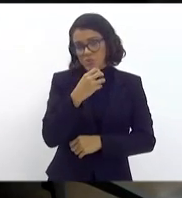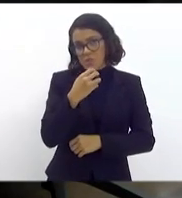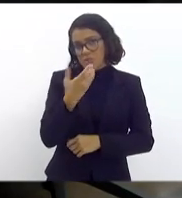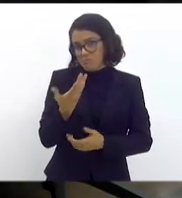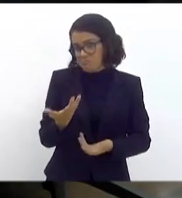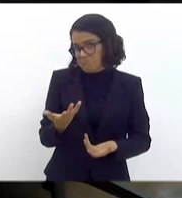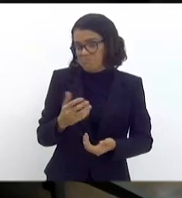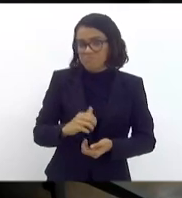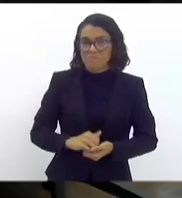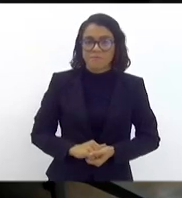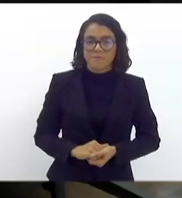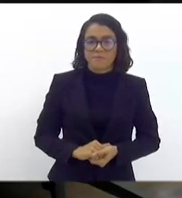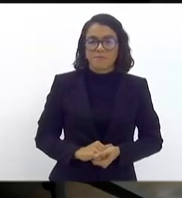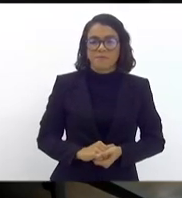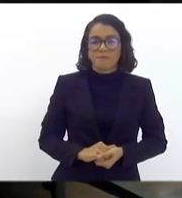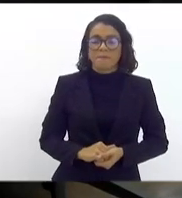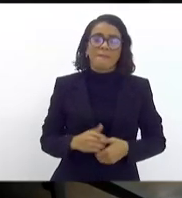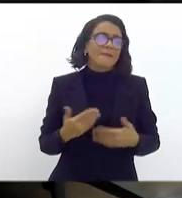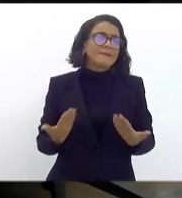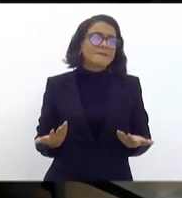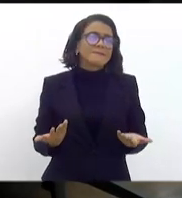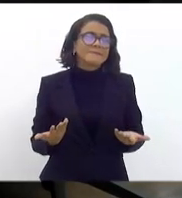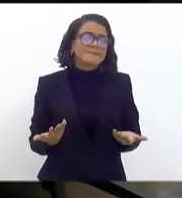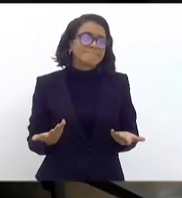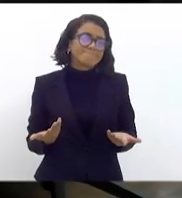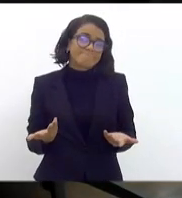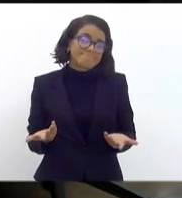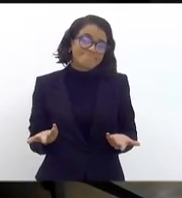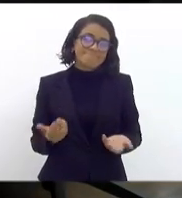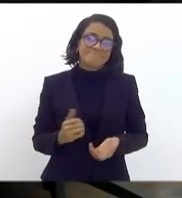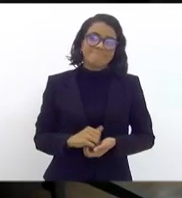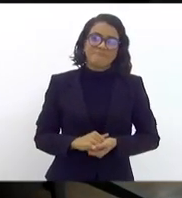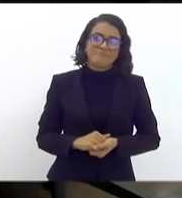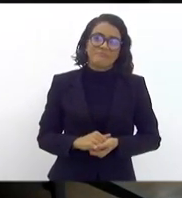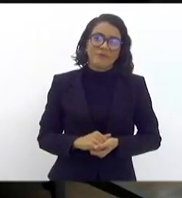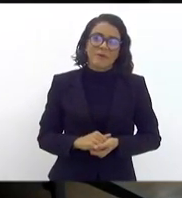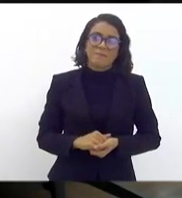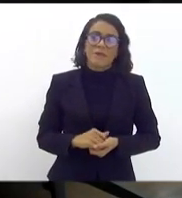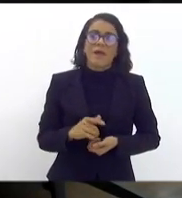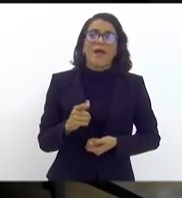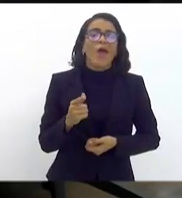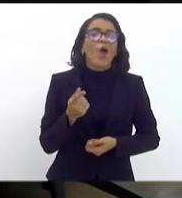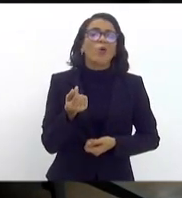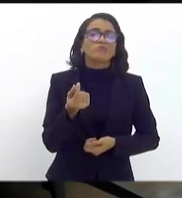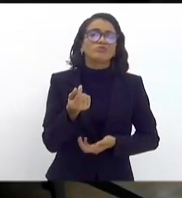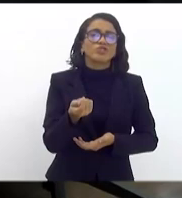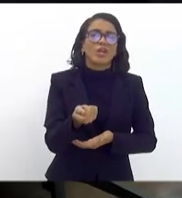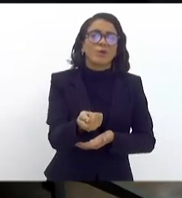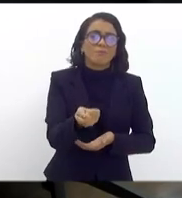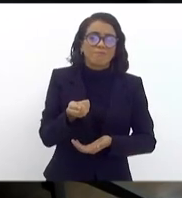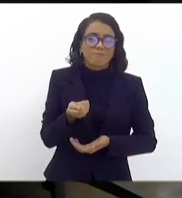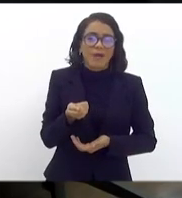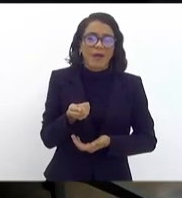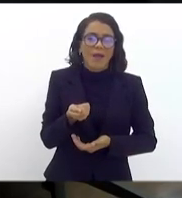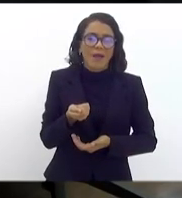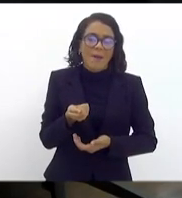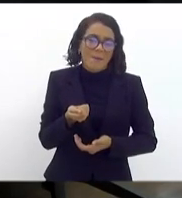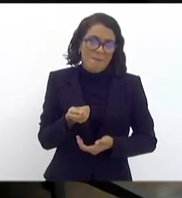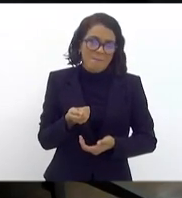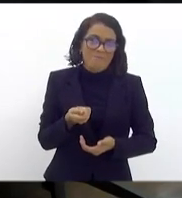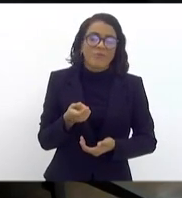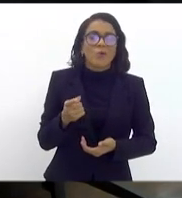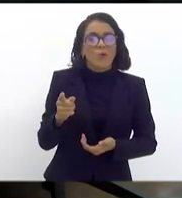música. Então, ou seja, não vai ver a cor de nada nunca. Fica retido. É o crédito retido, crédito presidente. Retido. O